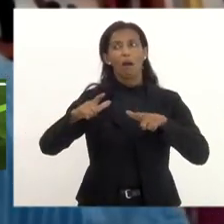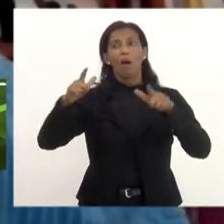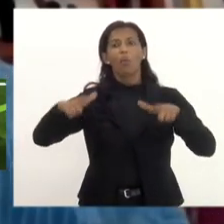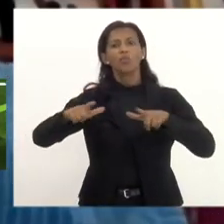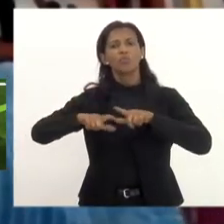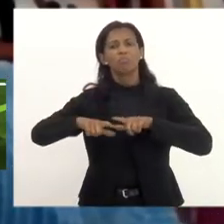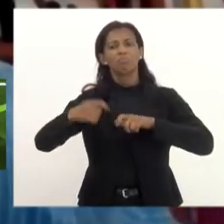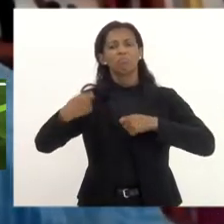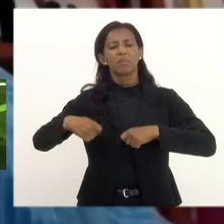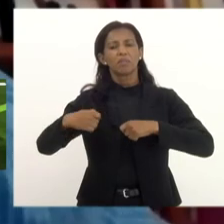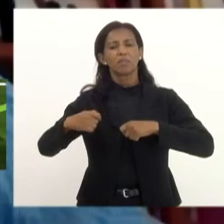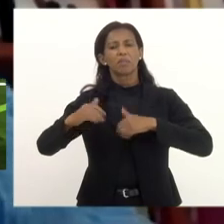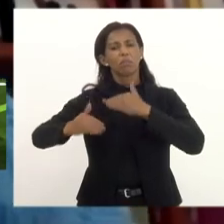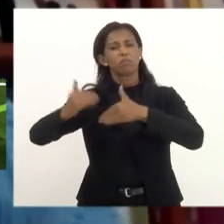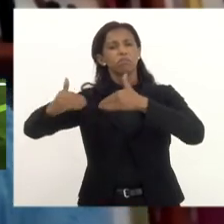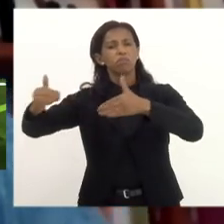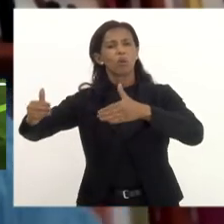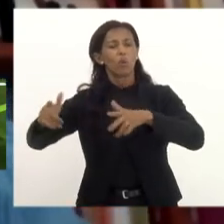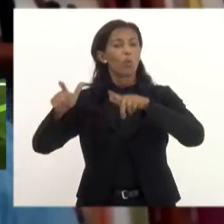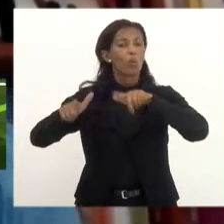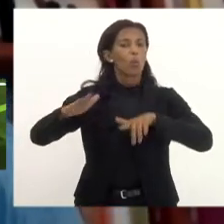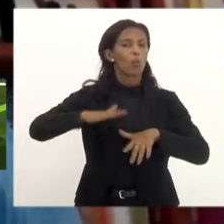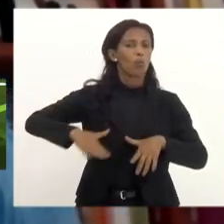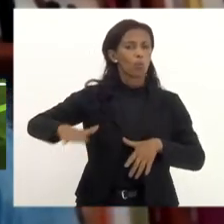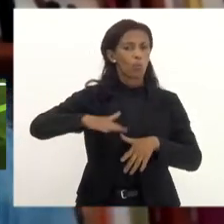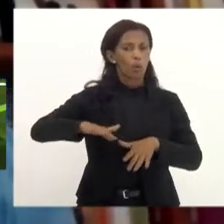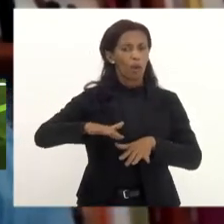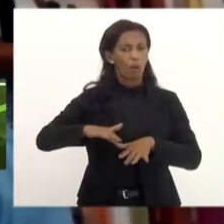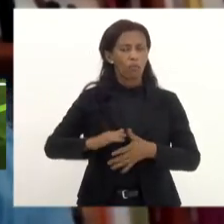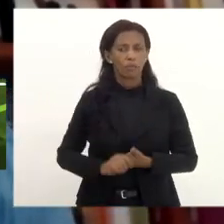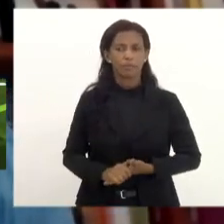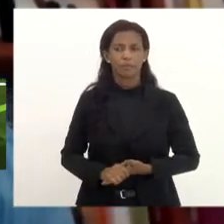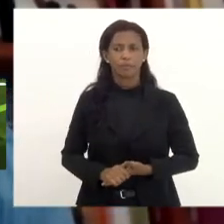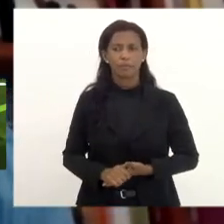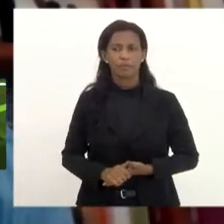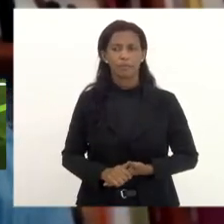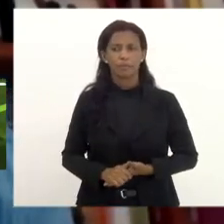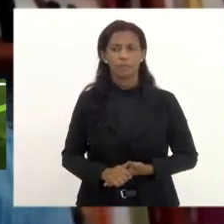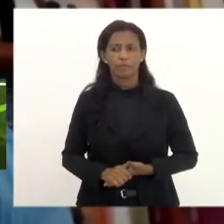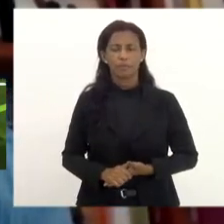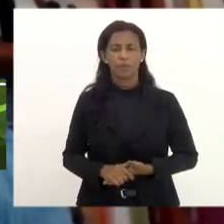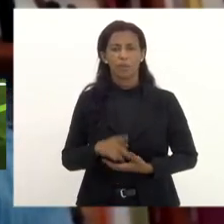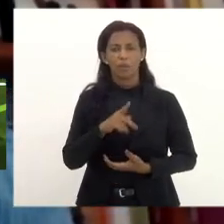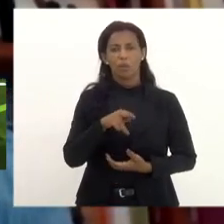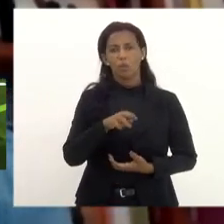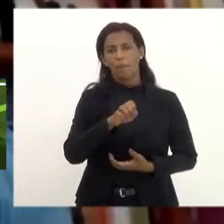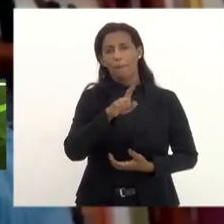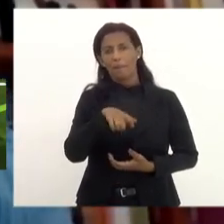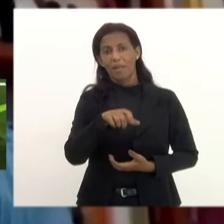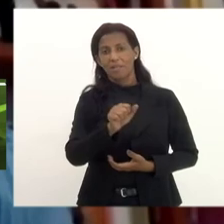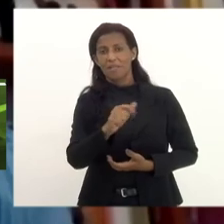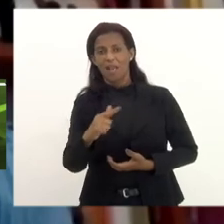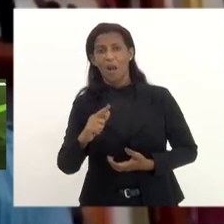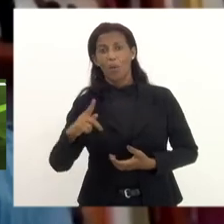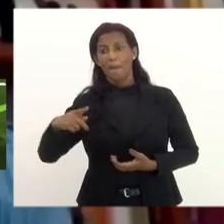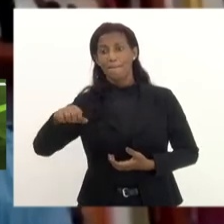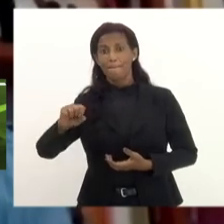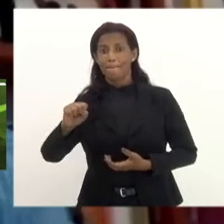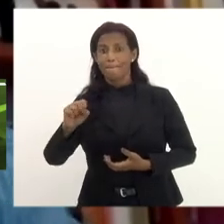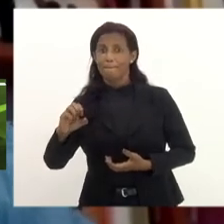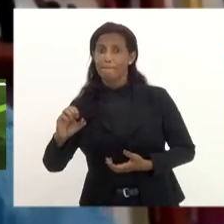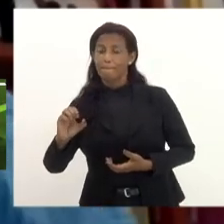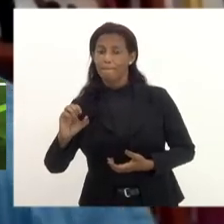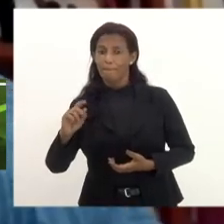crescer do ponto de vista do local no litoral do pré-sal e do pós-sal, né? A base aérea